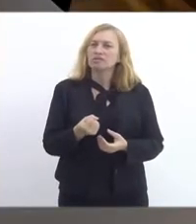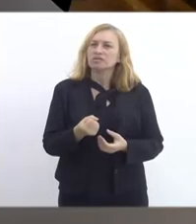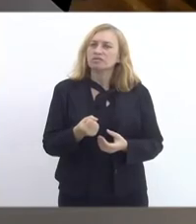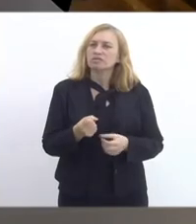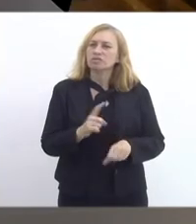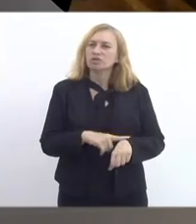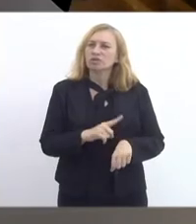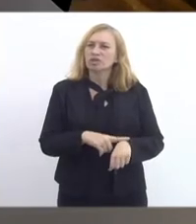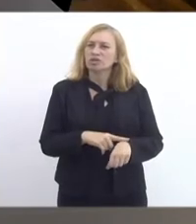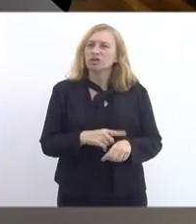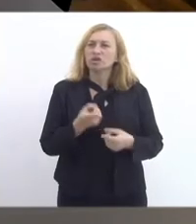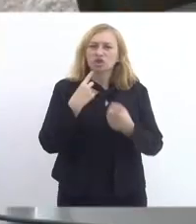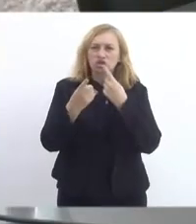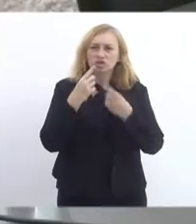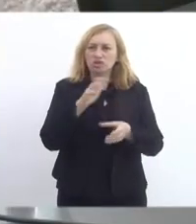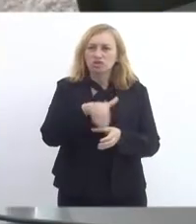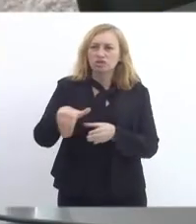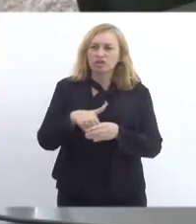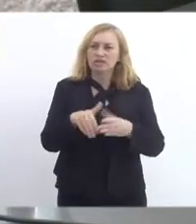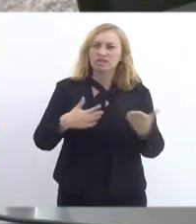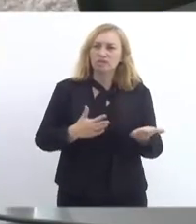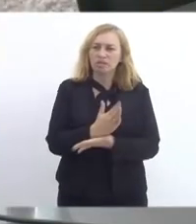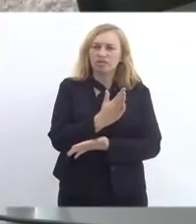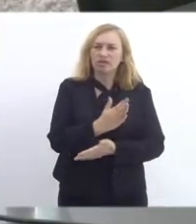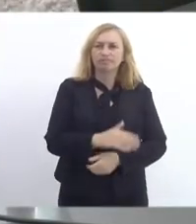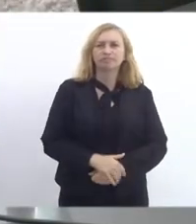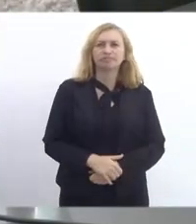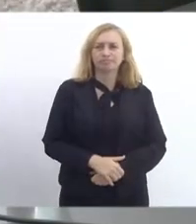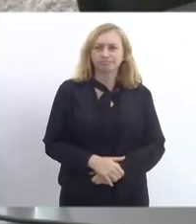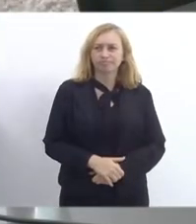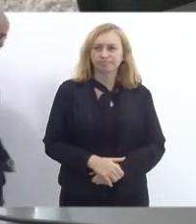ocasião oportuna. Em discussão e em votação, aprovado.